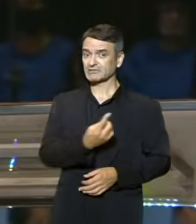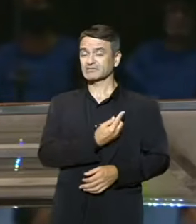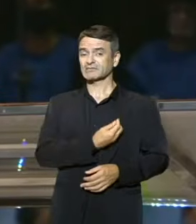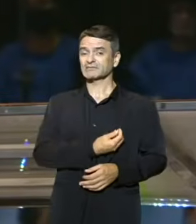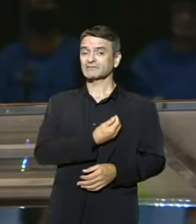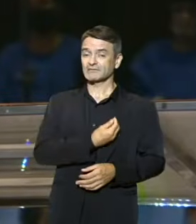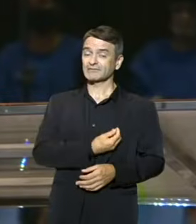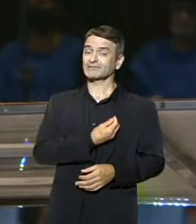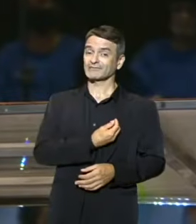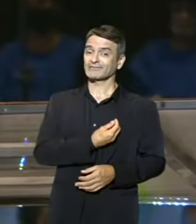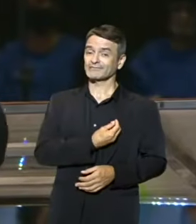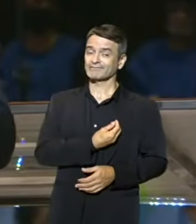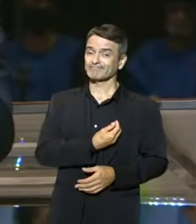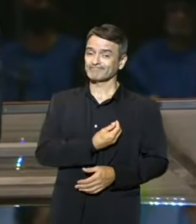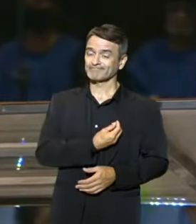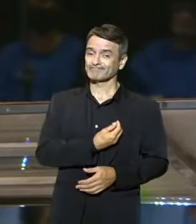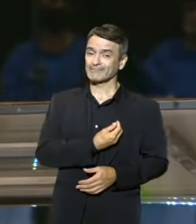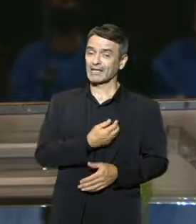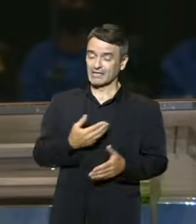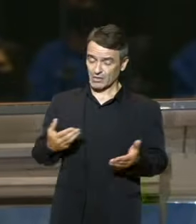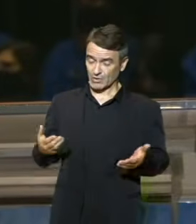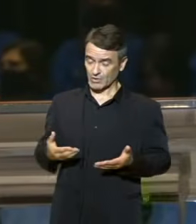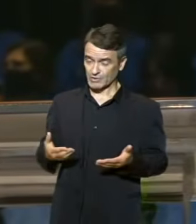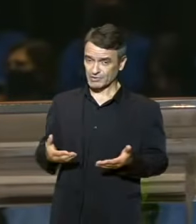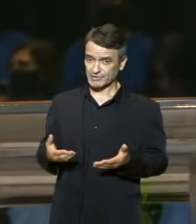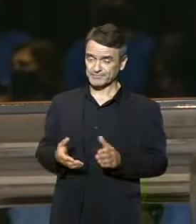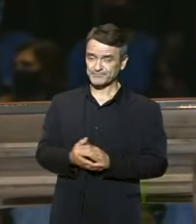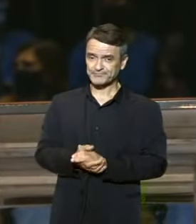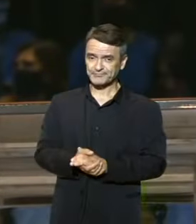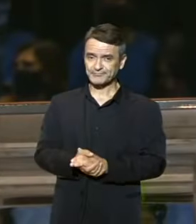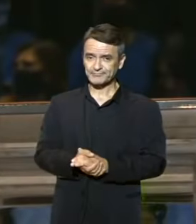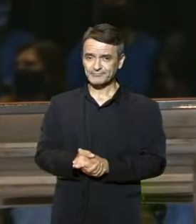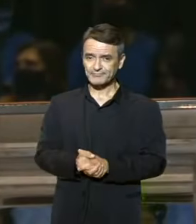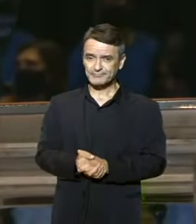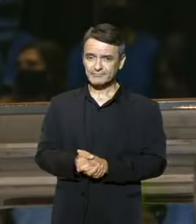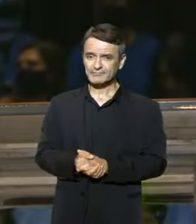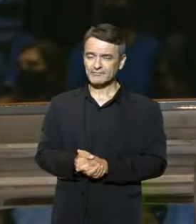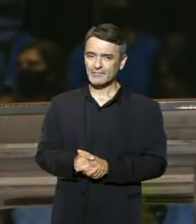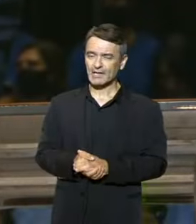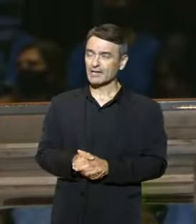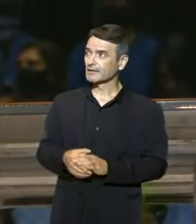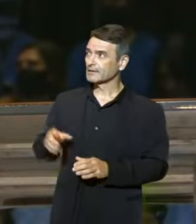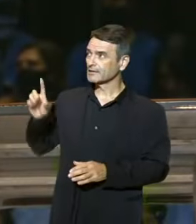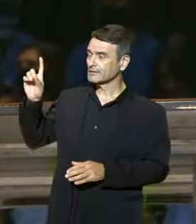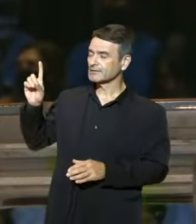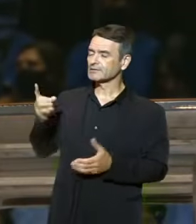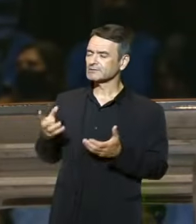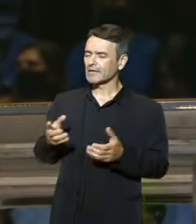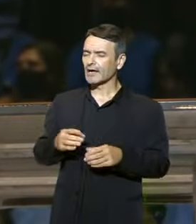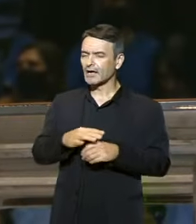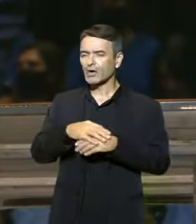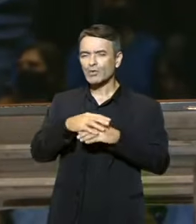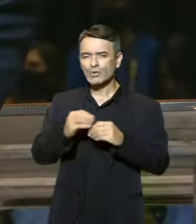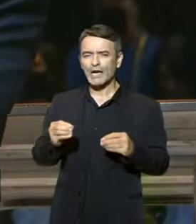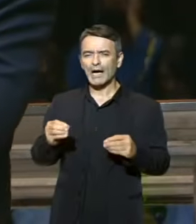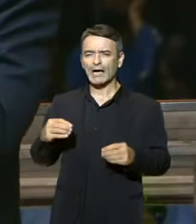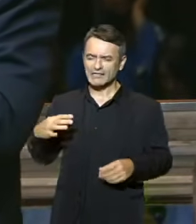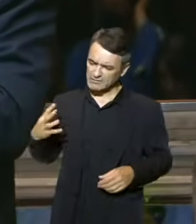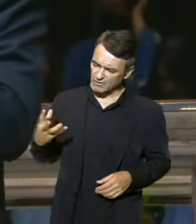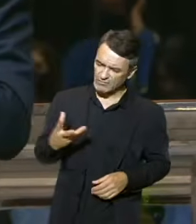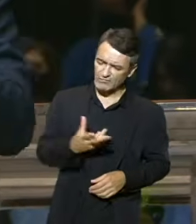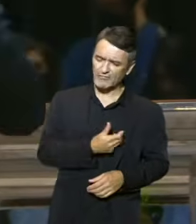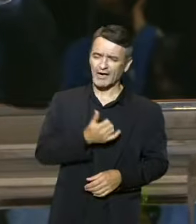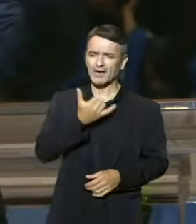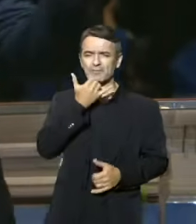peso de Deus na nossa vida. Mas hoje Ele quer curar, quer salvar, quer